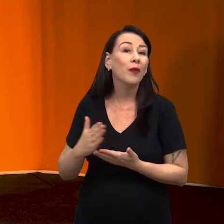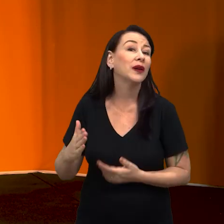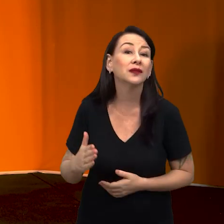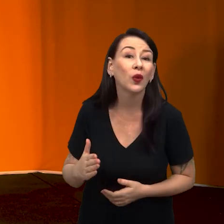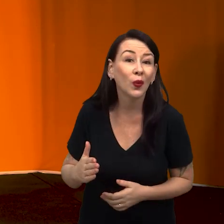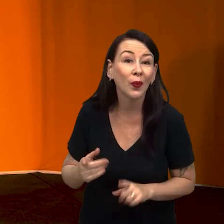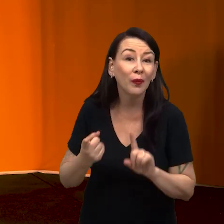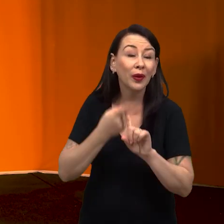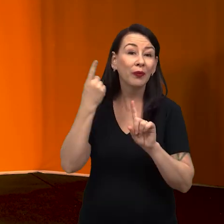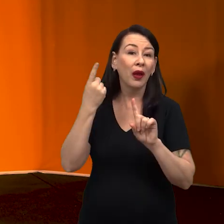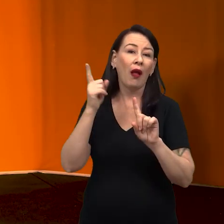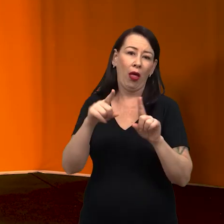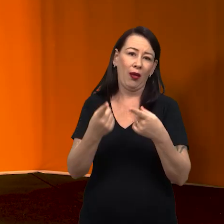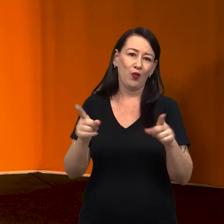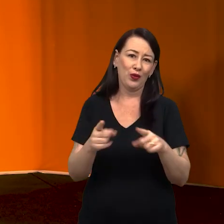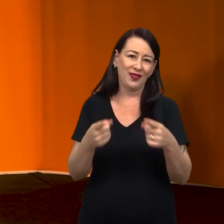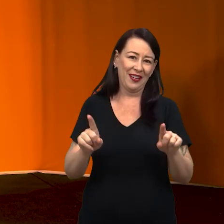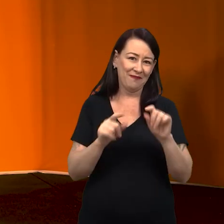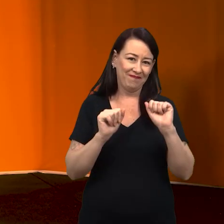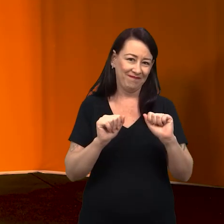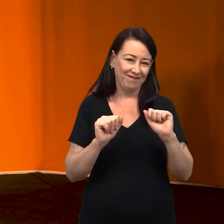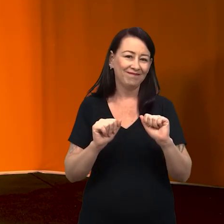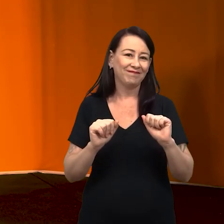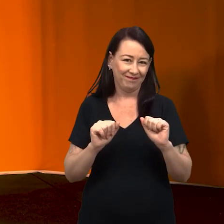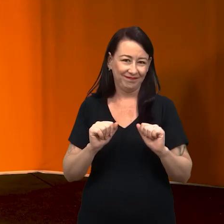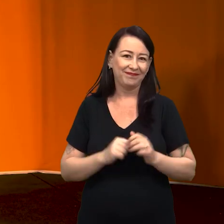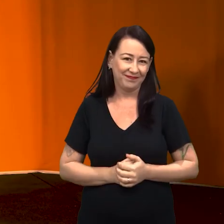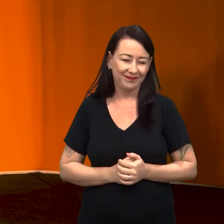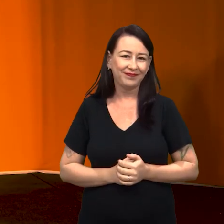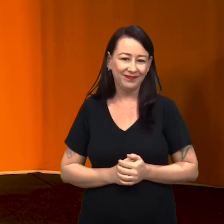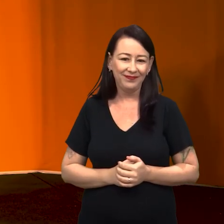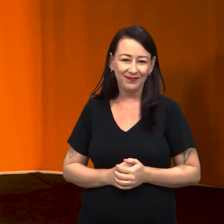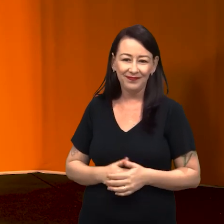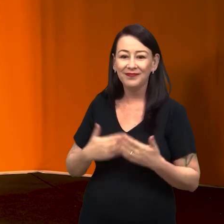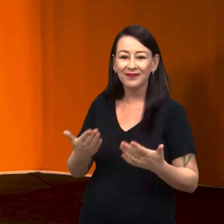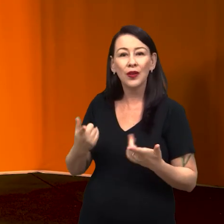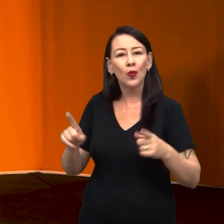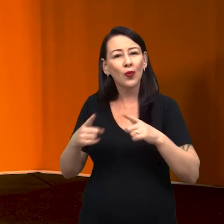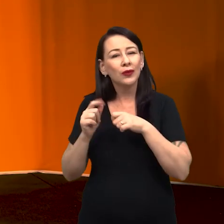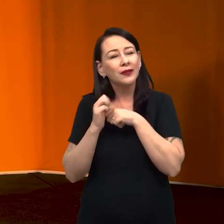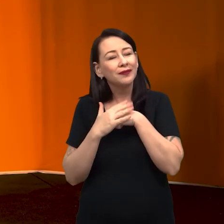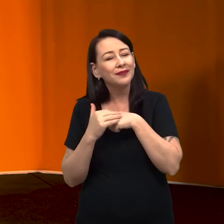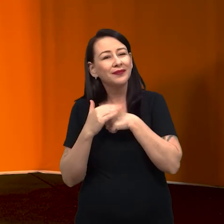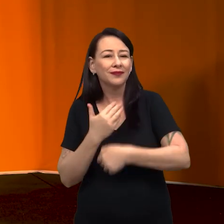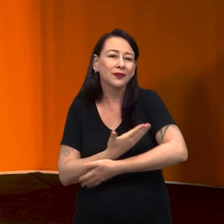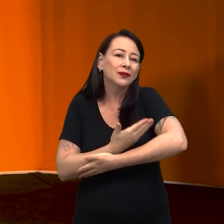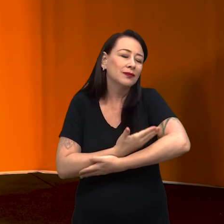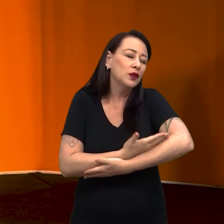com música. Qual que é a primeira estação da cultura da infância? Os